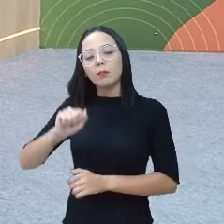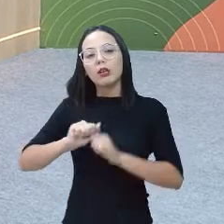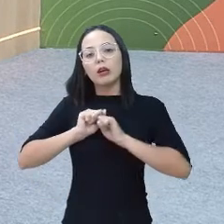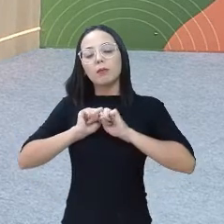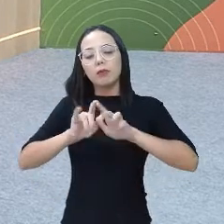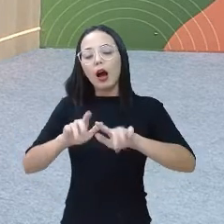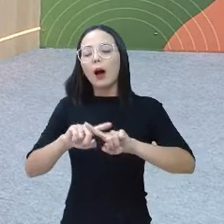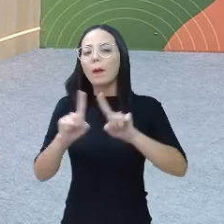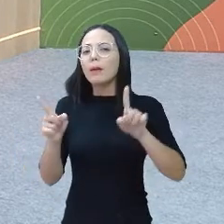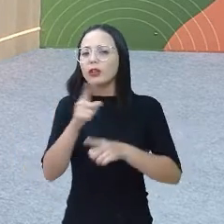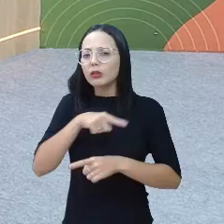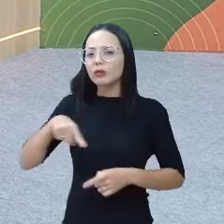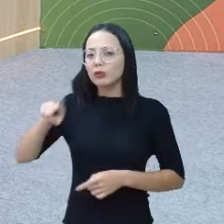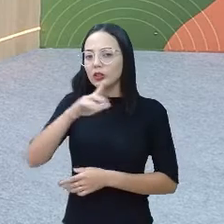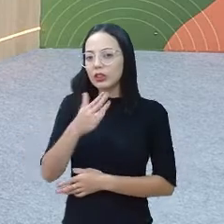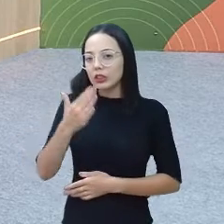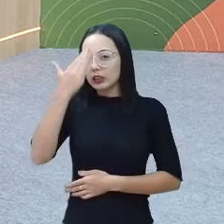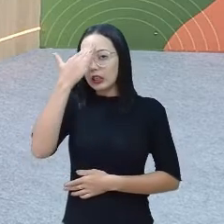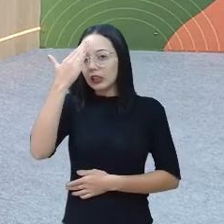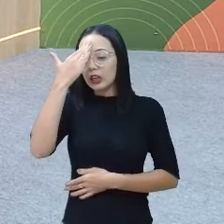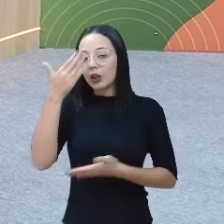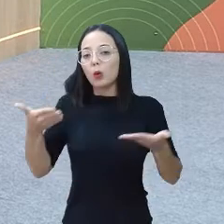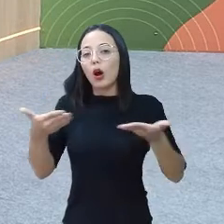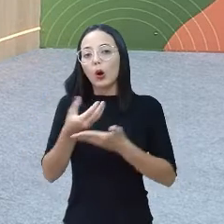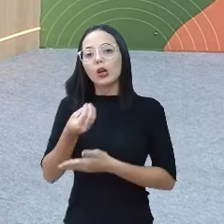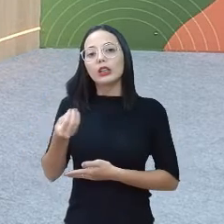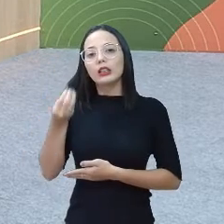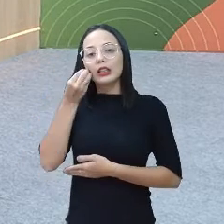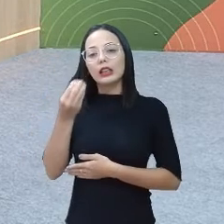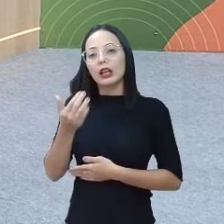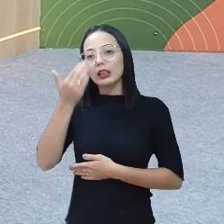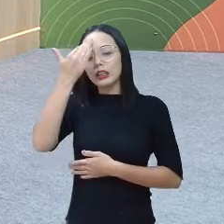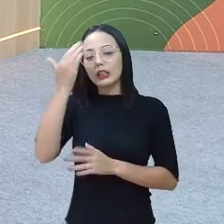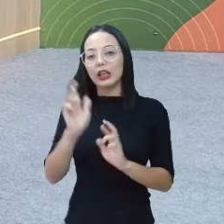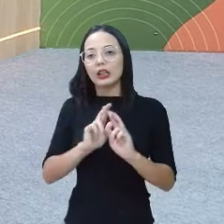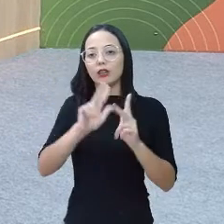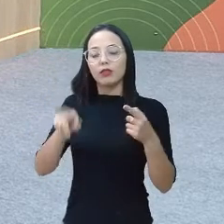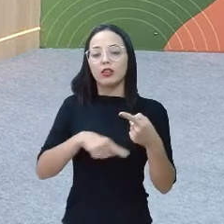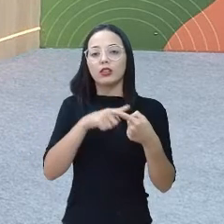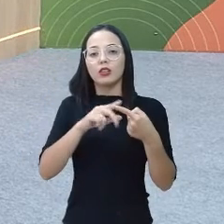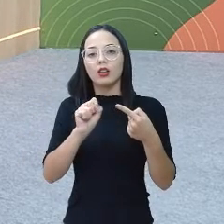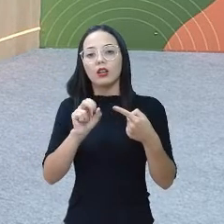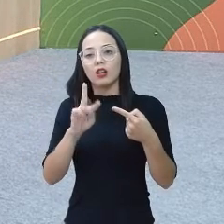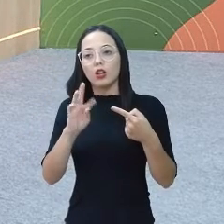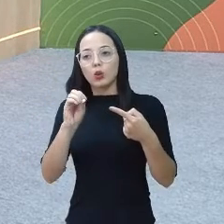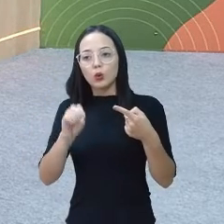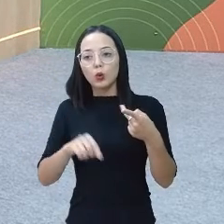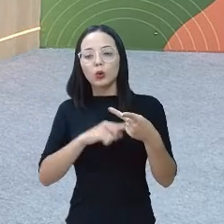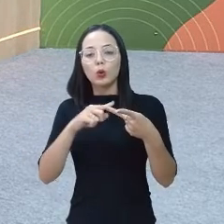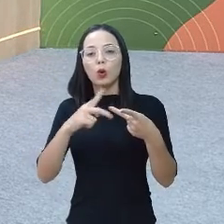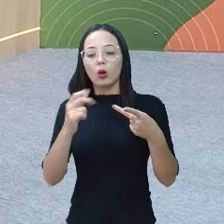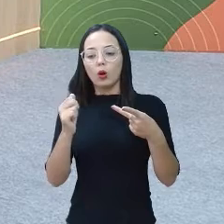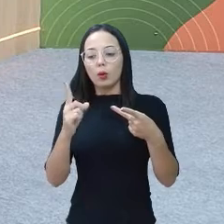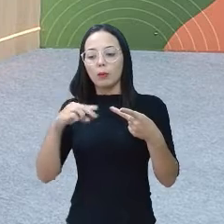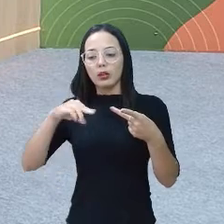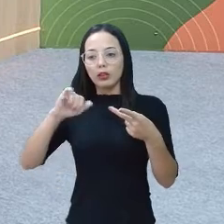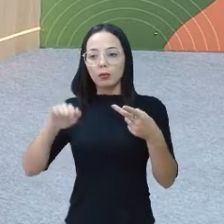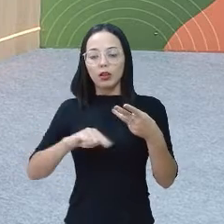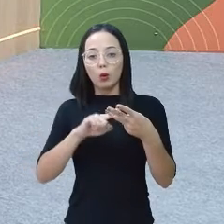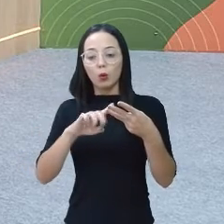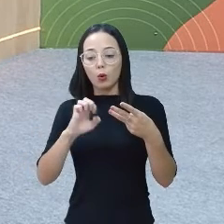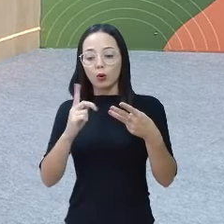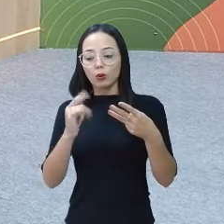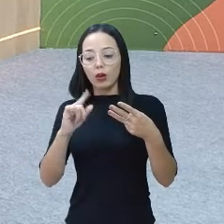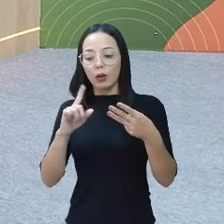vocês terem uma noção, a gente vai tentar entender aqui a diferença entre um surto, uma epidemia e uma pandemia, né? Então, quando a